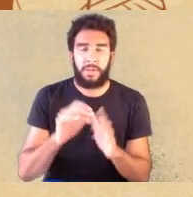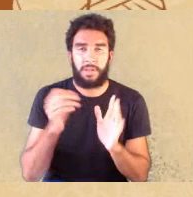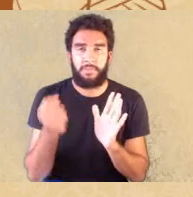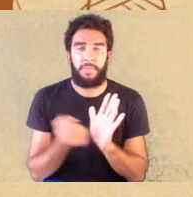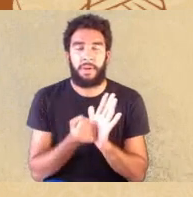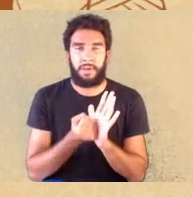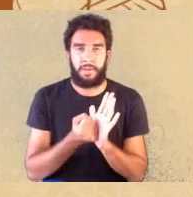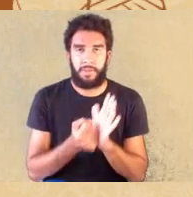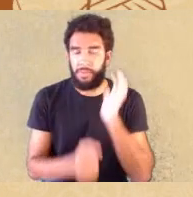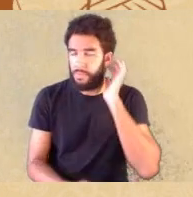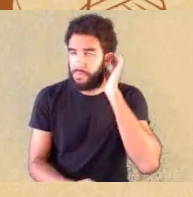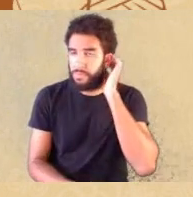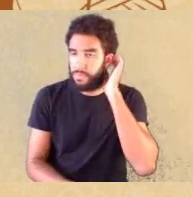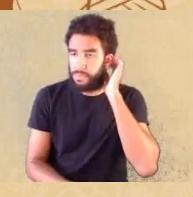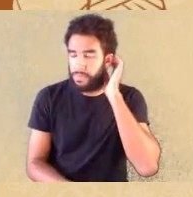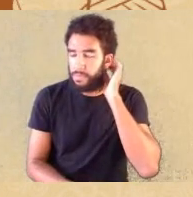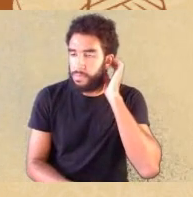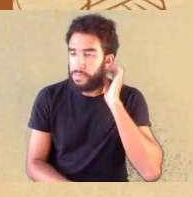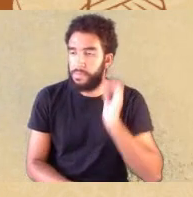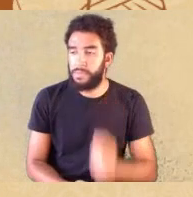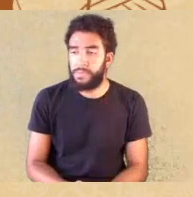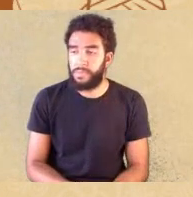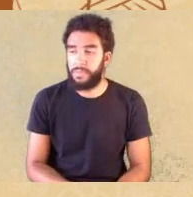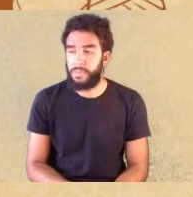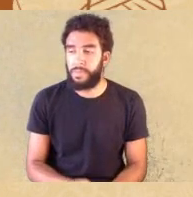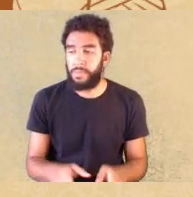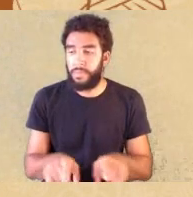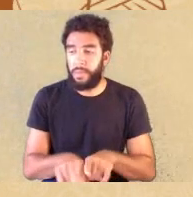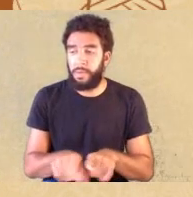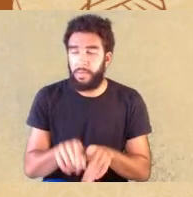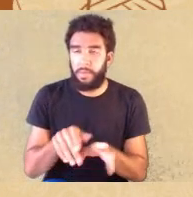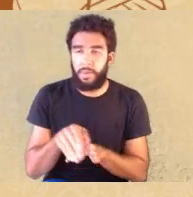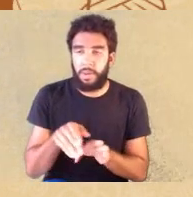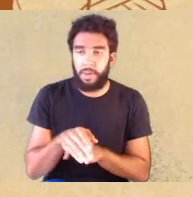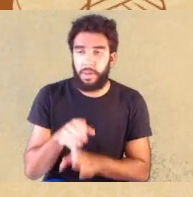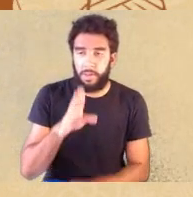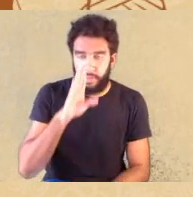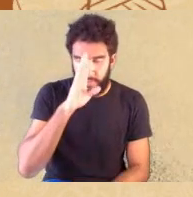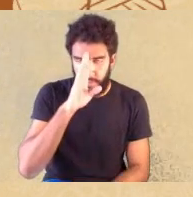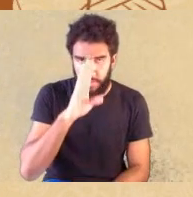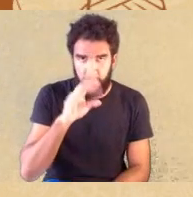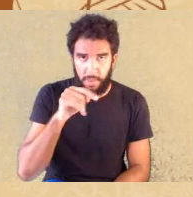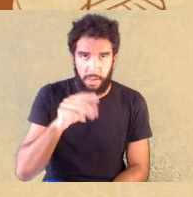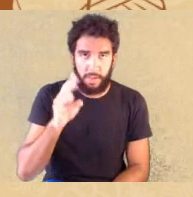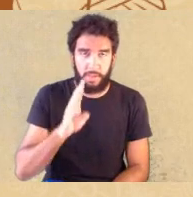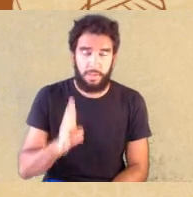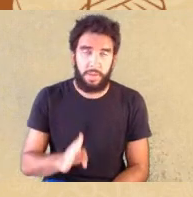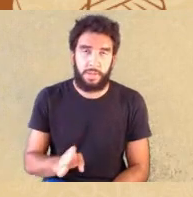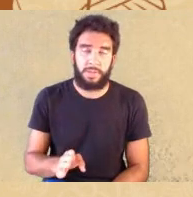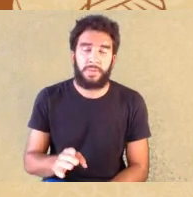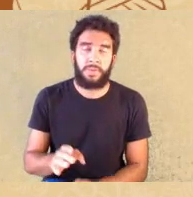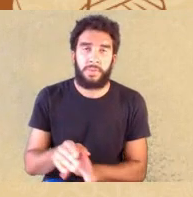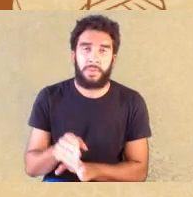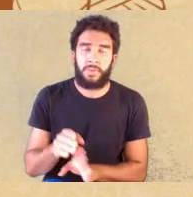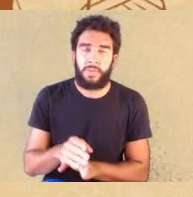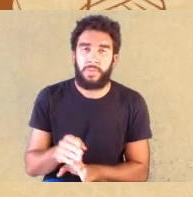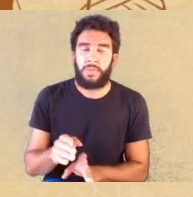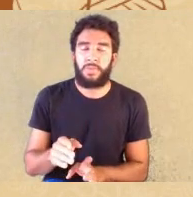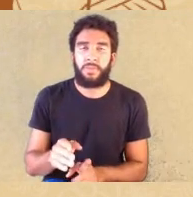marcando esse transtorno, mas também a orientação sexual, particularmente ali no Brasil, a orientação sexual